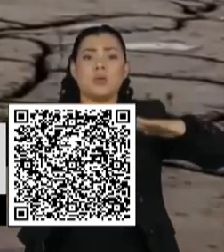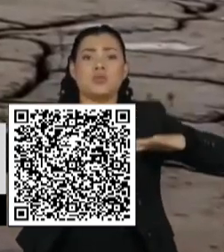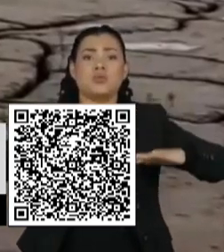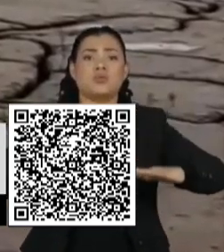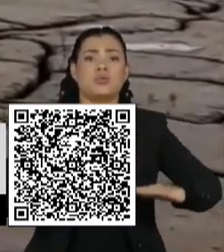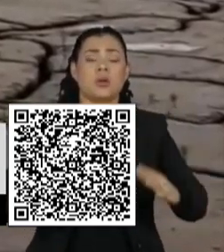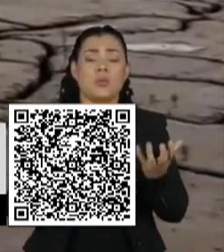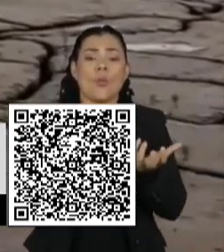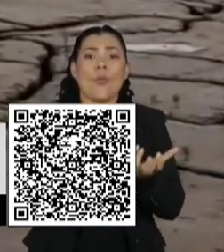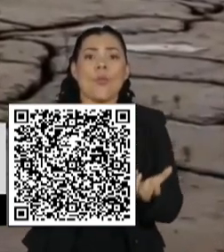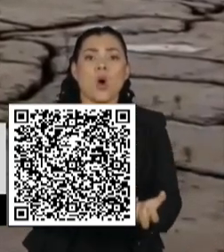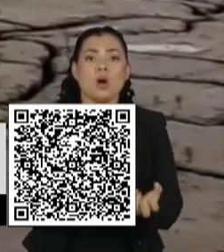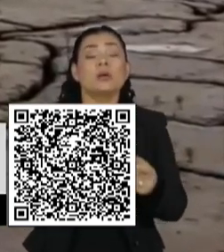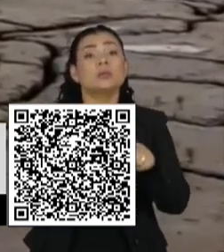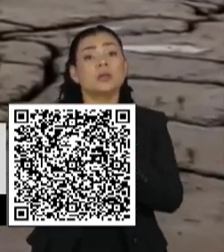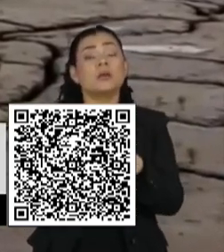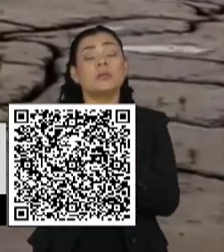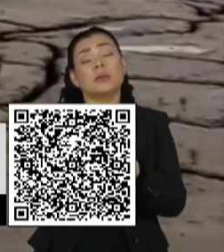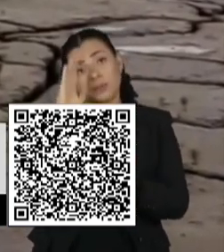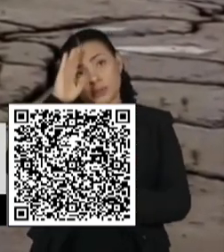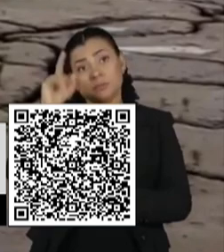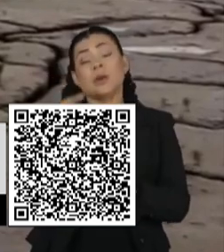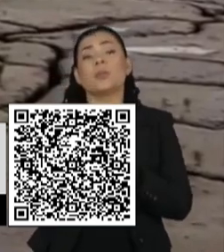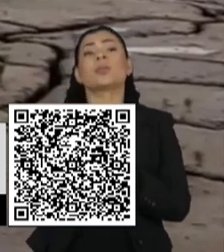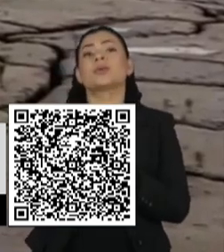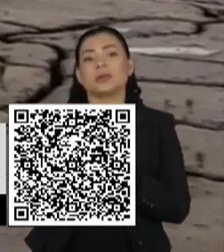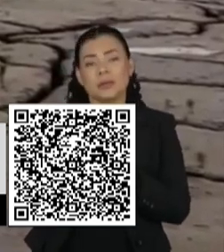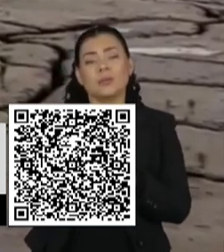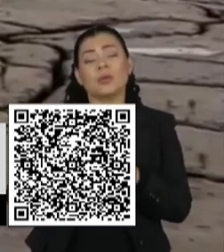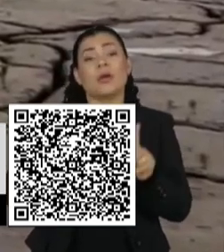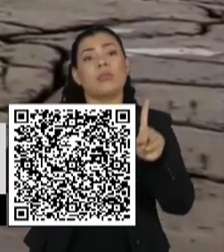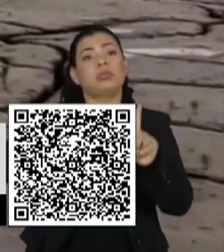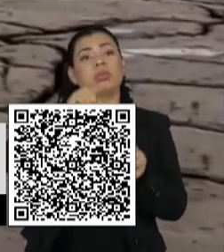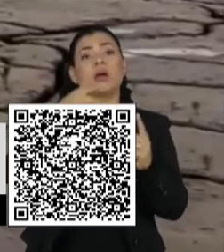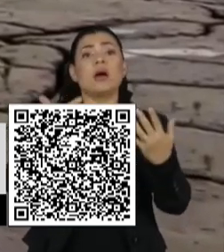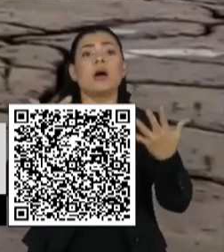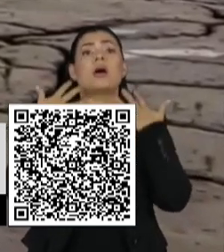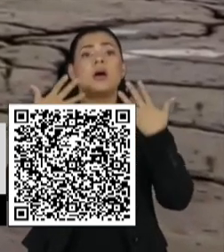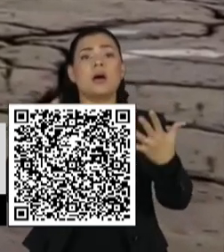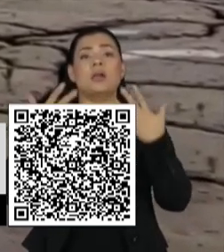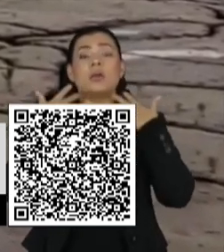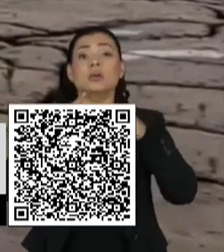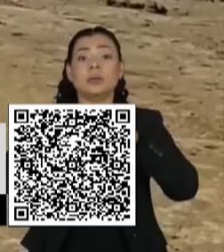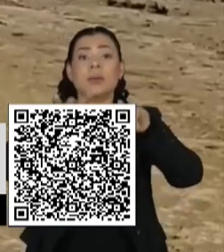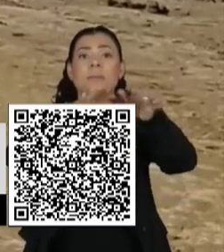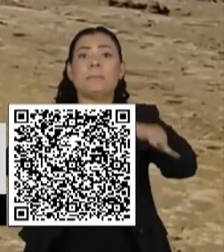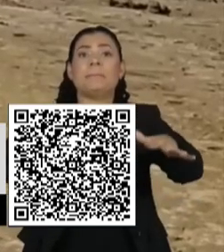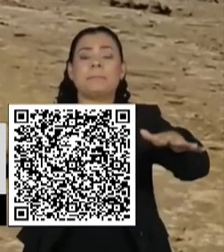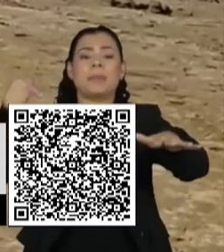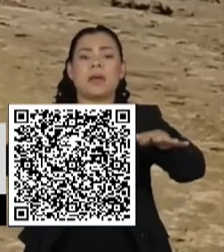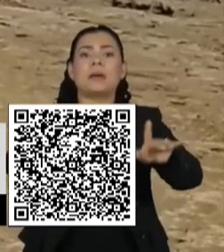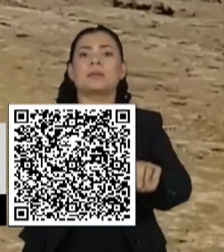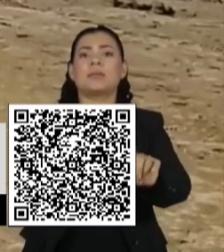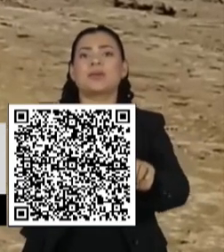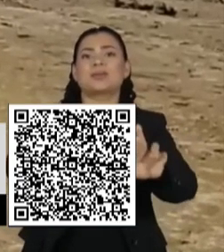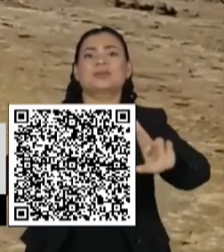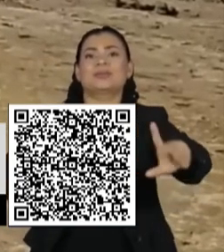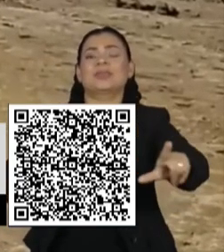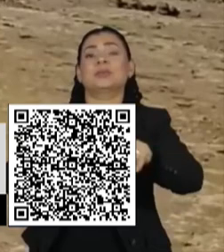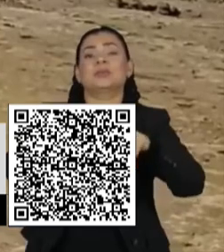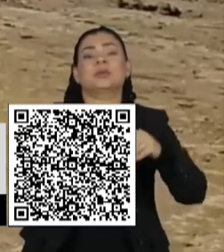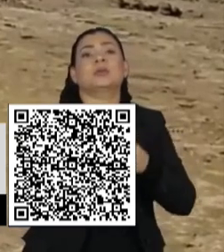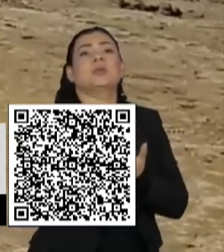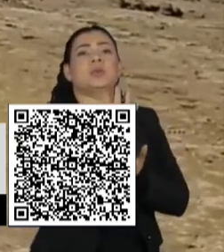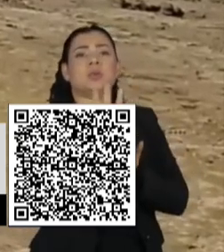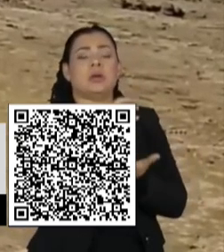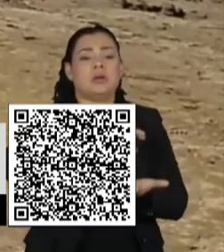Oceano Pacífico, e ganhou força pela elevação das temperaturas do Atlântico Tropical Norte, localizado logo